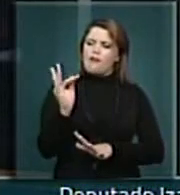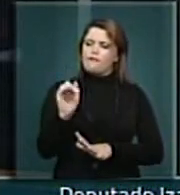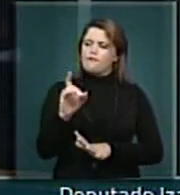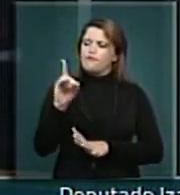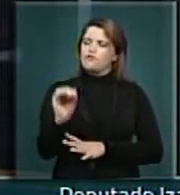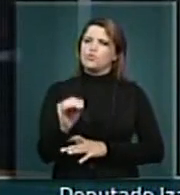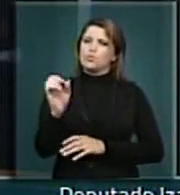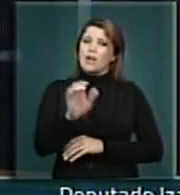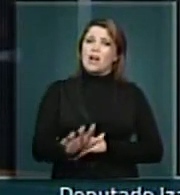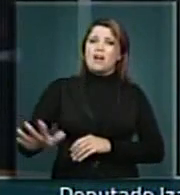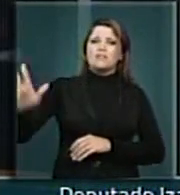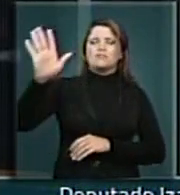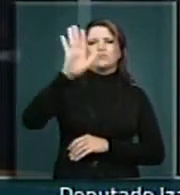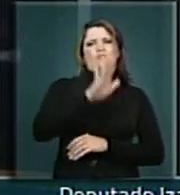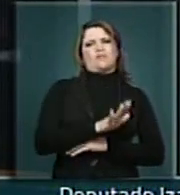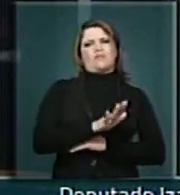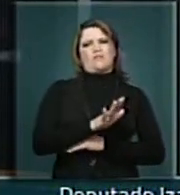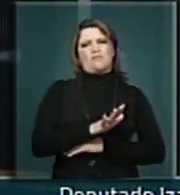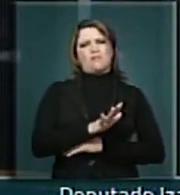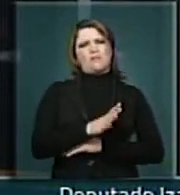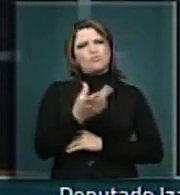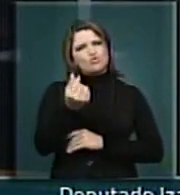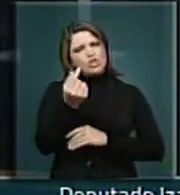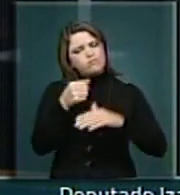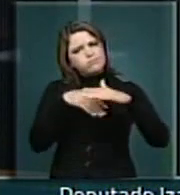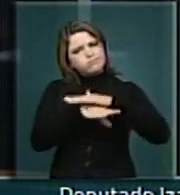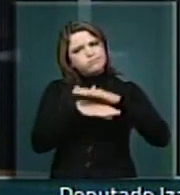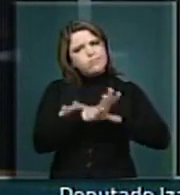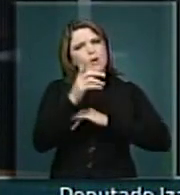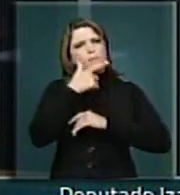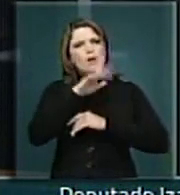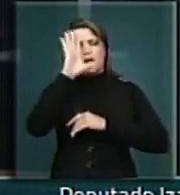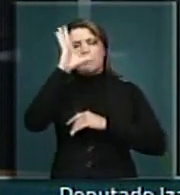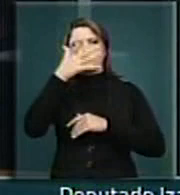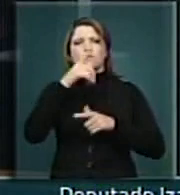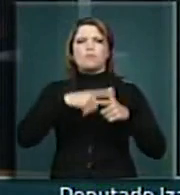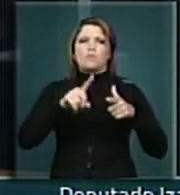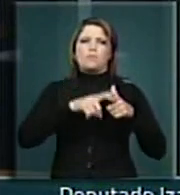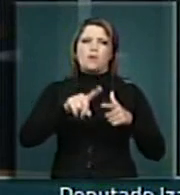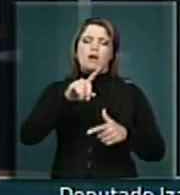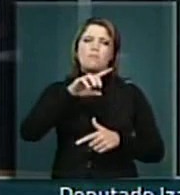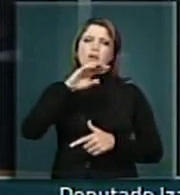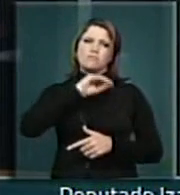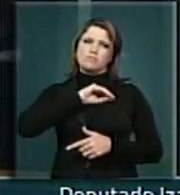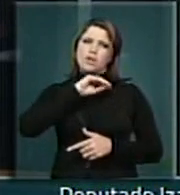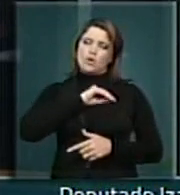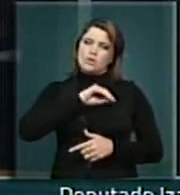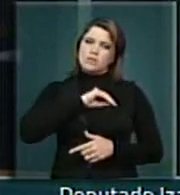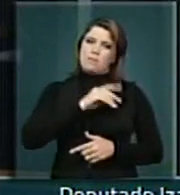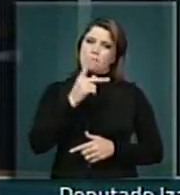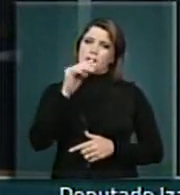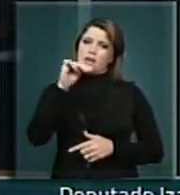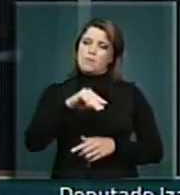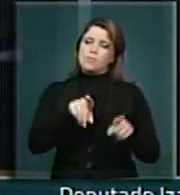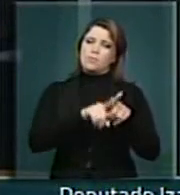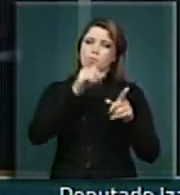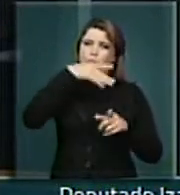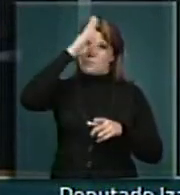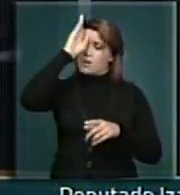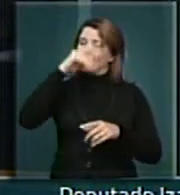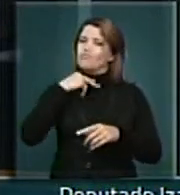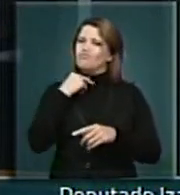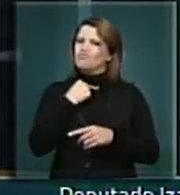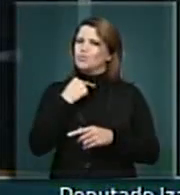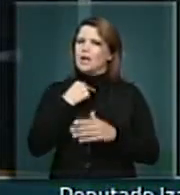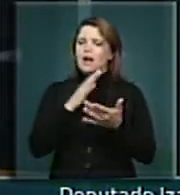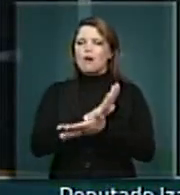fundo nacional para resolver essa questão dos salários da Polícia Militar e dos Bombeiros desse país. Não se admite,